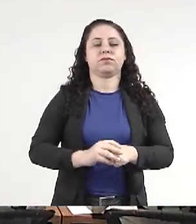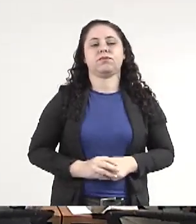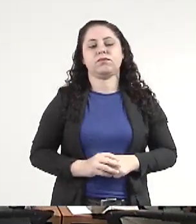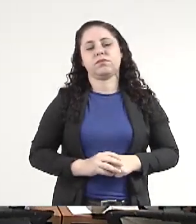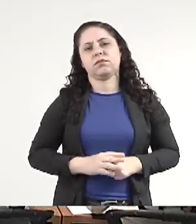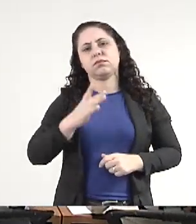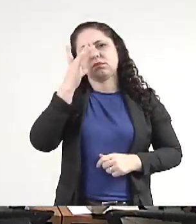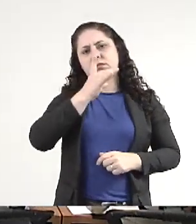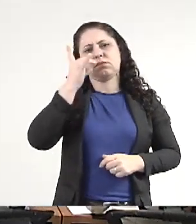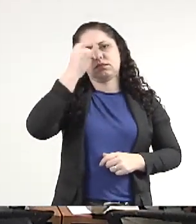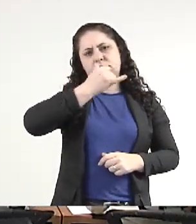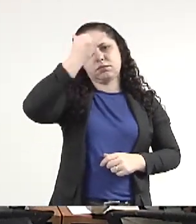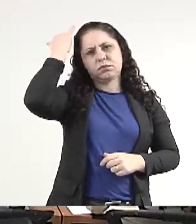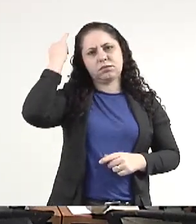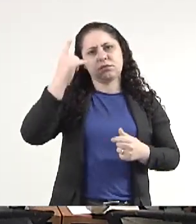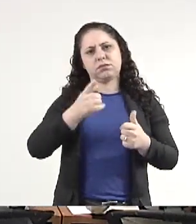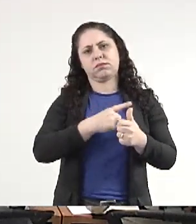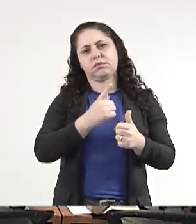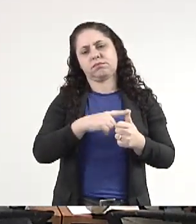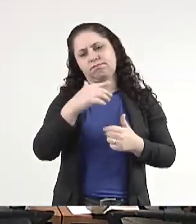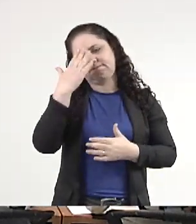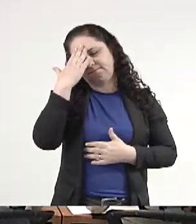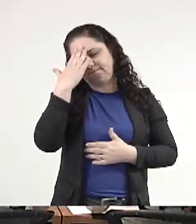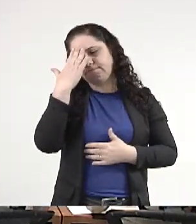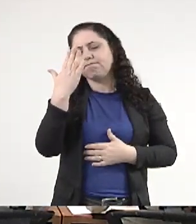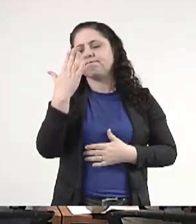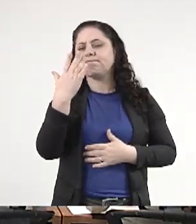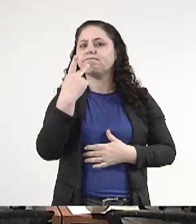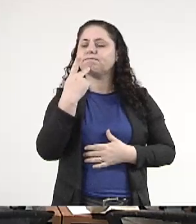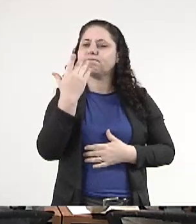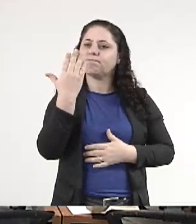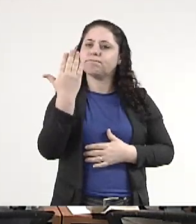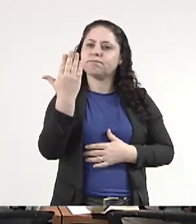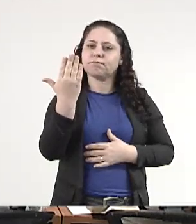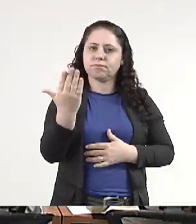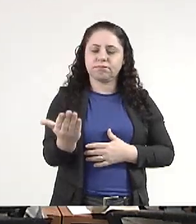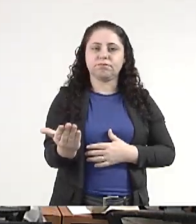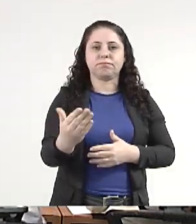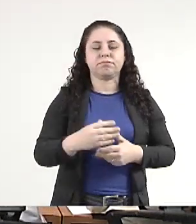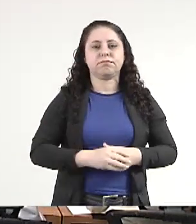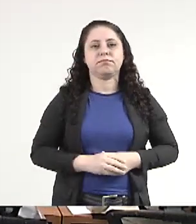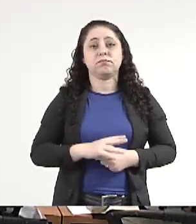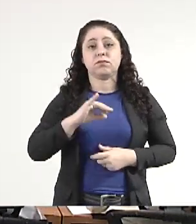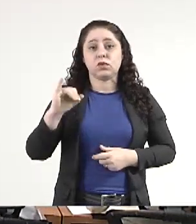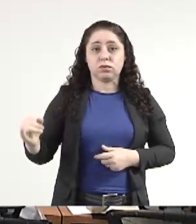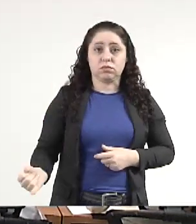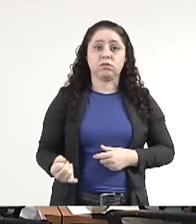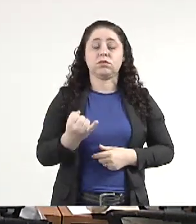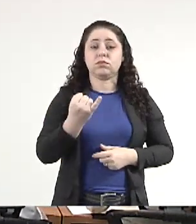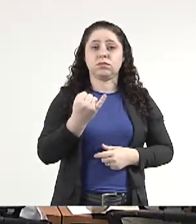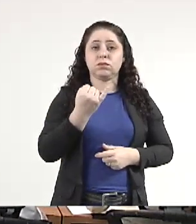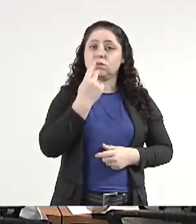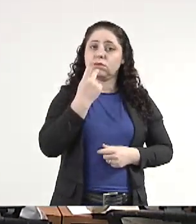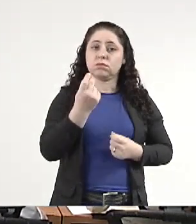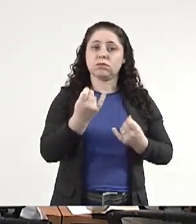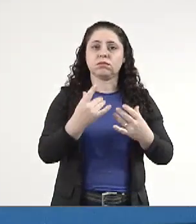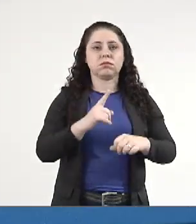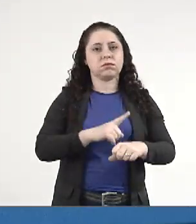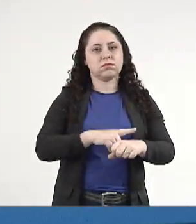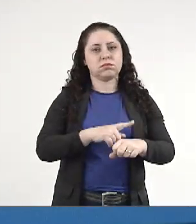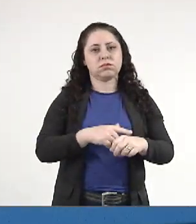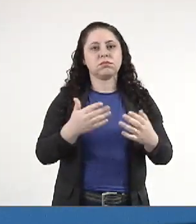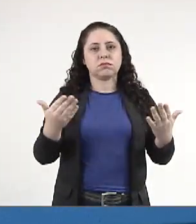Deputado Júnior Mock, primeiro agradecer a Vossa Excelência a oportunidade de apartá-lo nesse